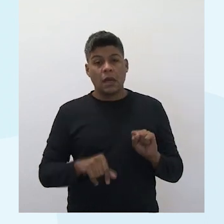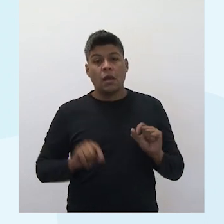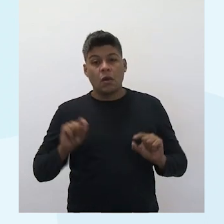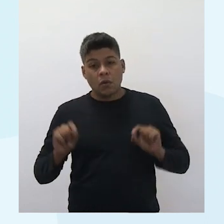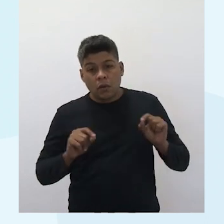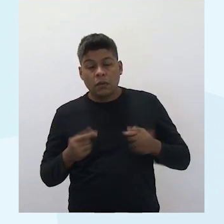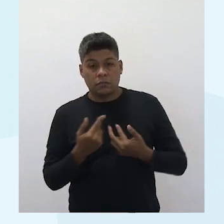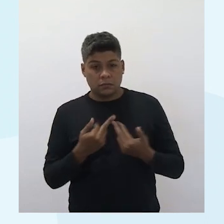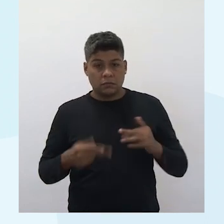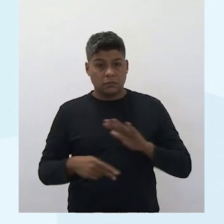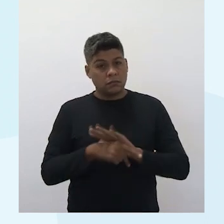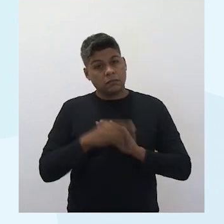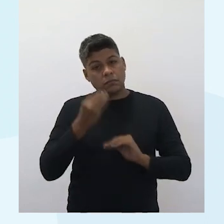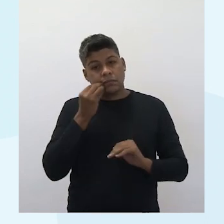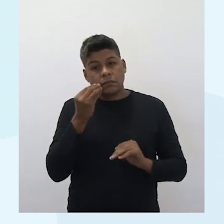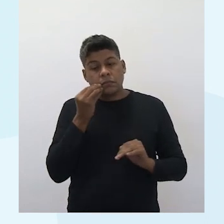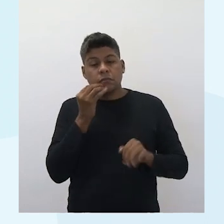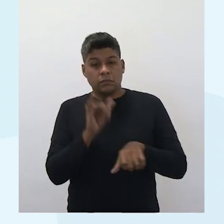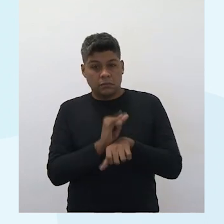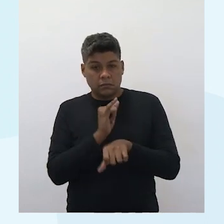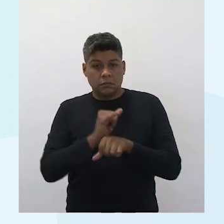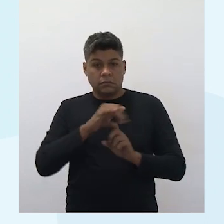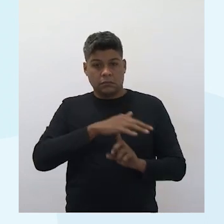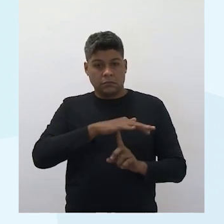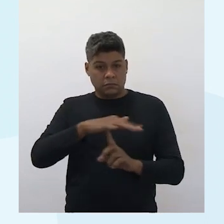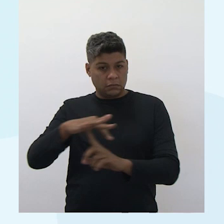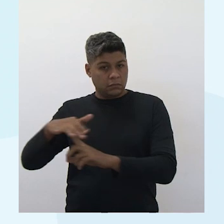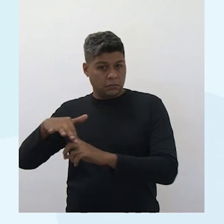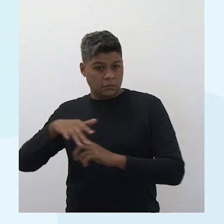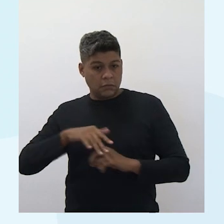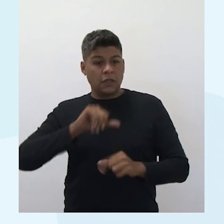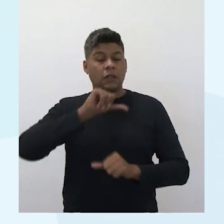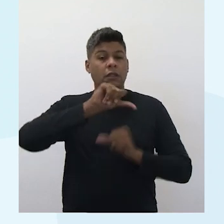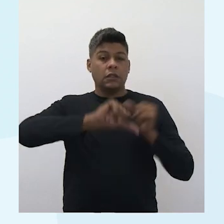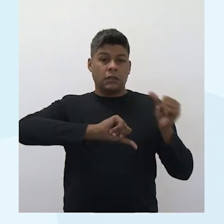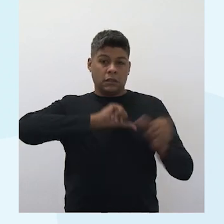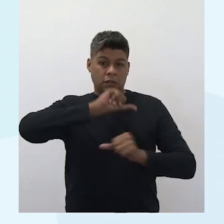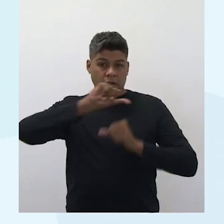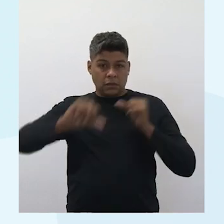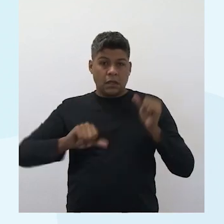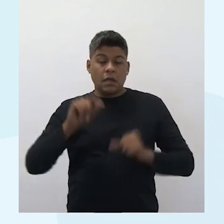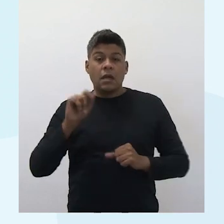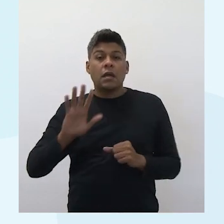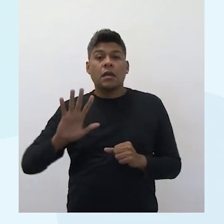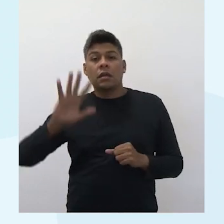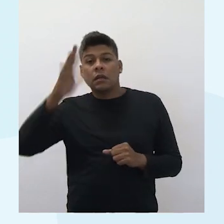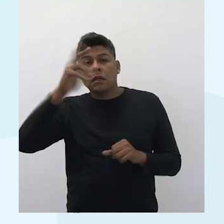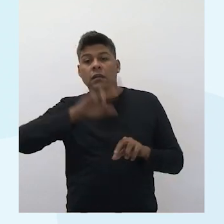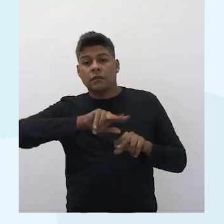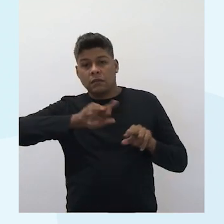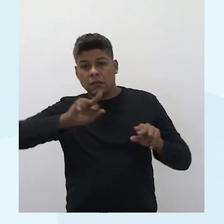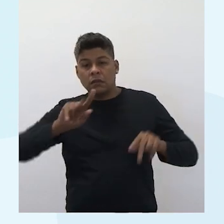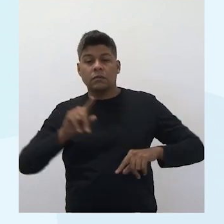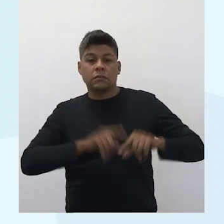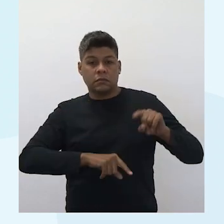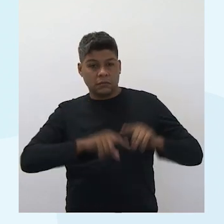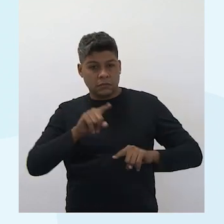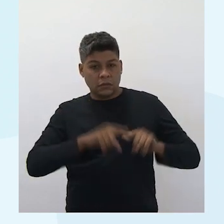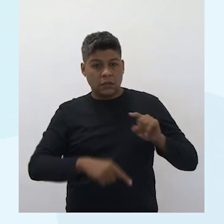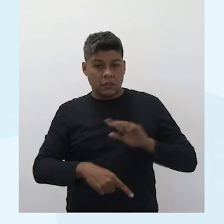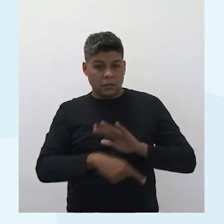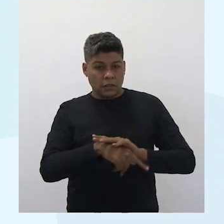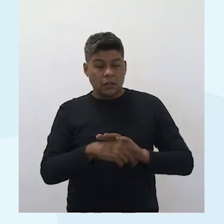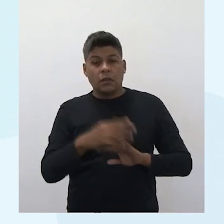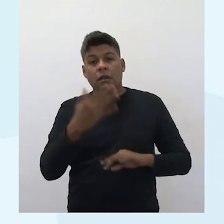das questões das chances de sobrevivência no meio ambiente, das questões de transformações, são ocasionadas por vários fatores, dentre deles o